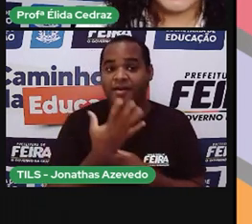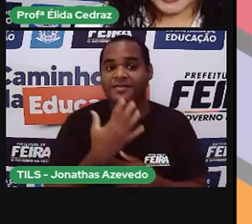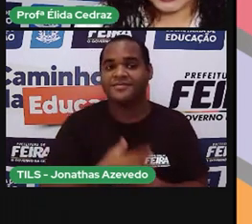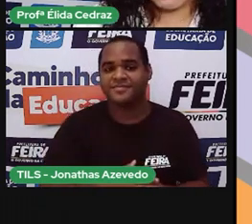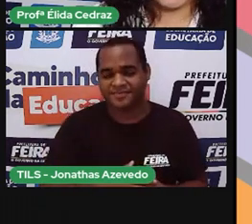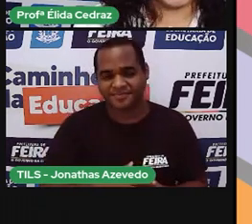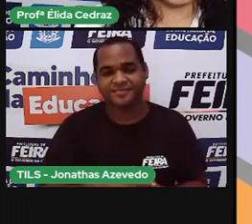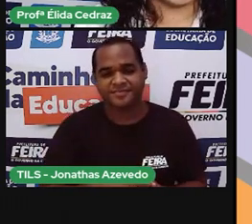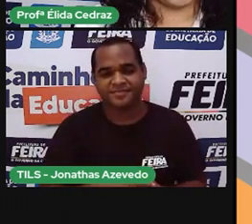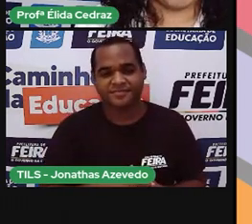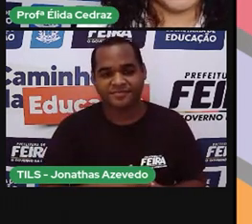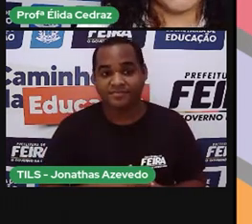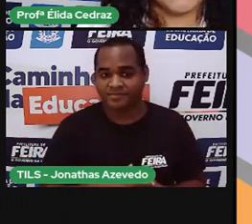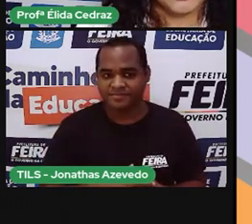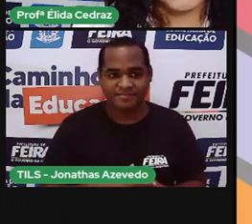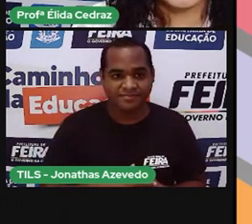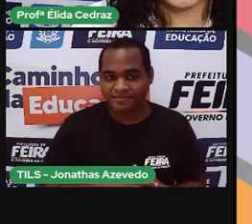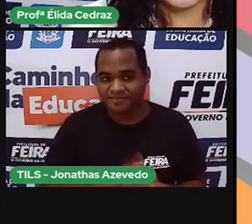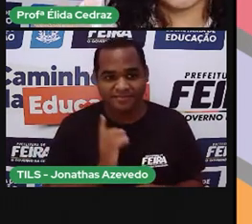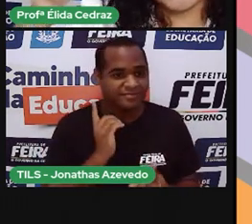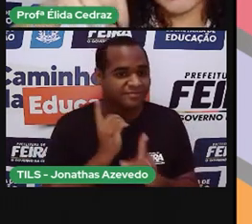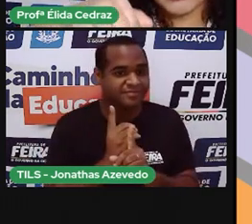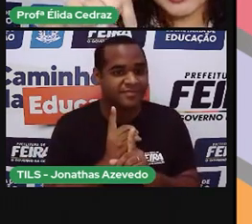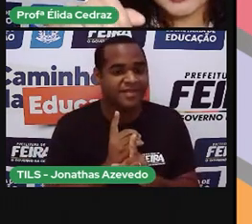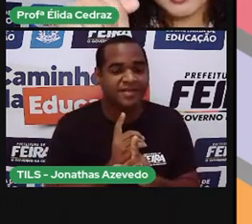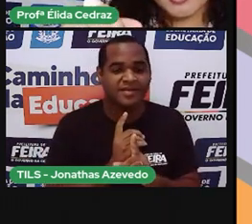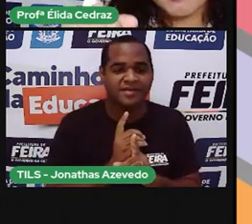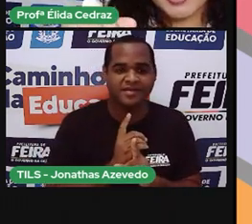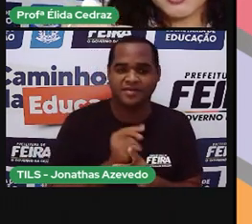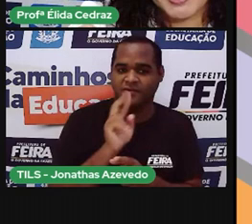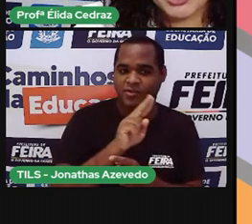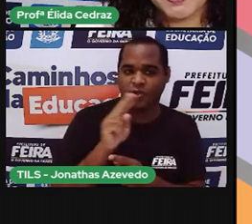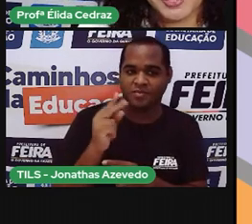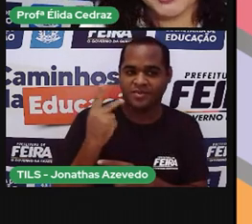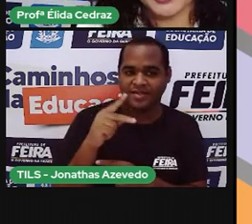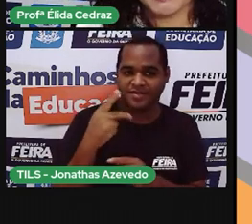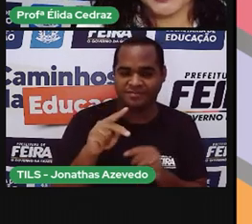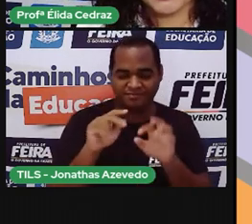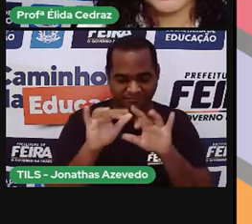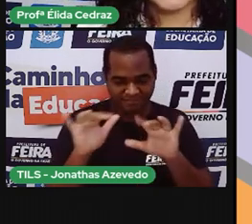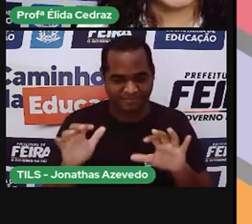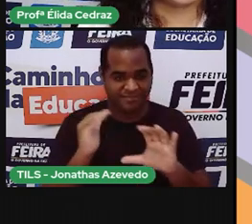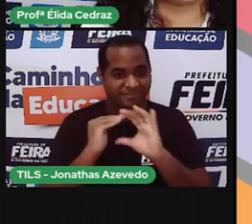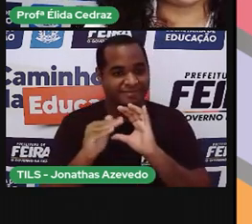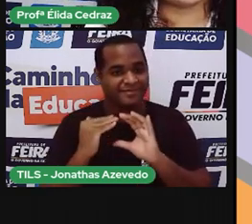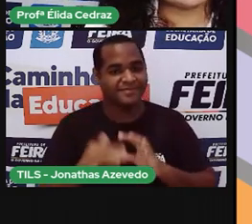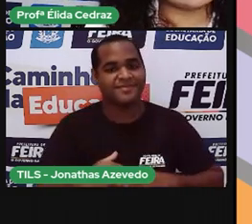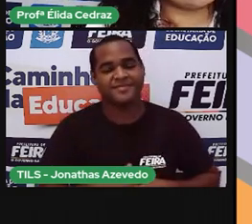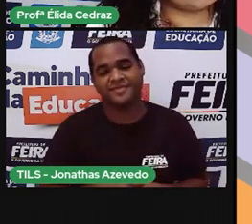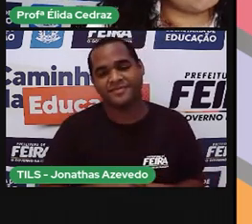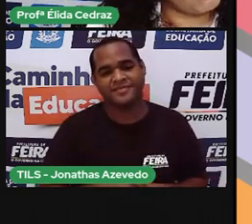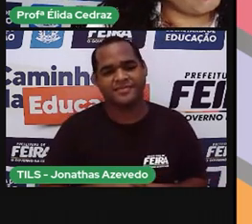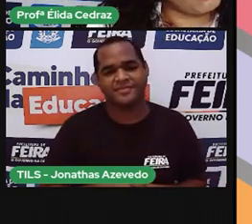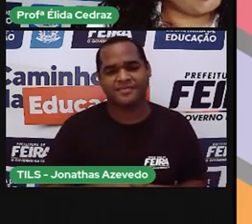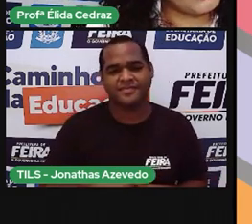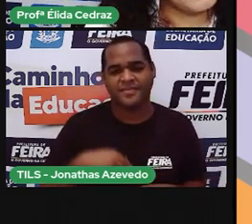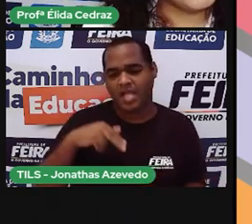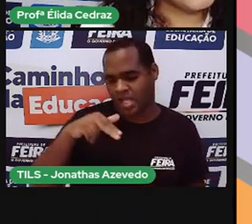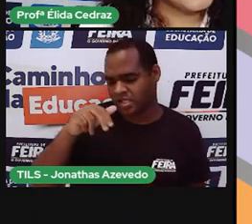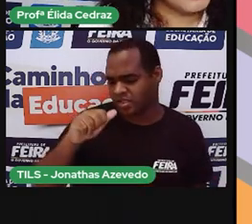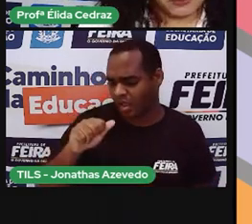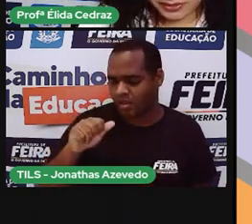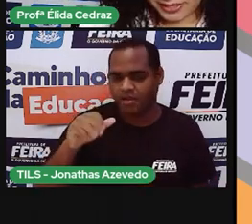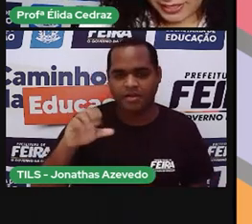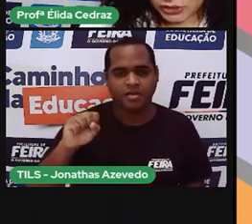E aí descobriu se descobriu escreve aí no bate-papo tá bom nós bom